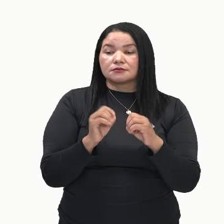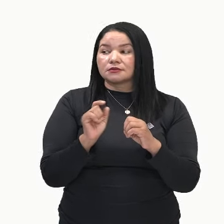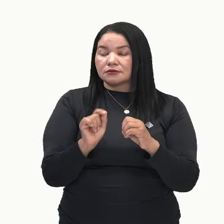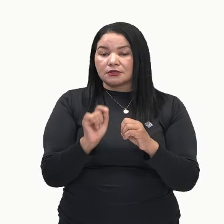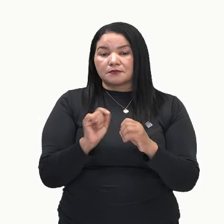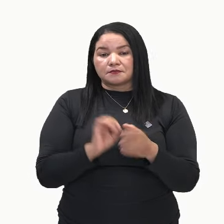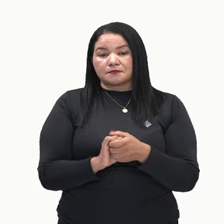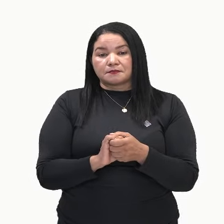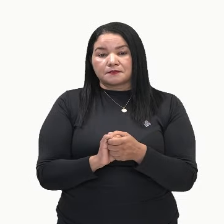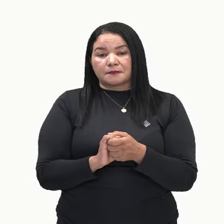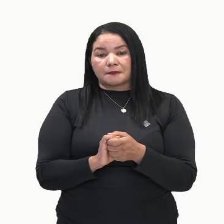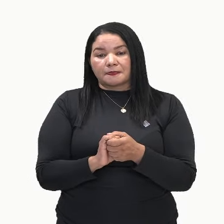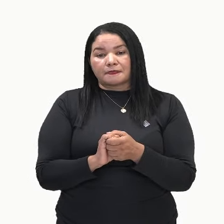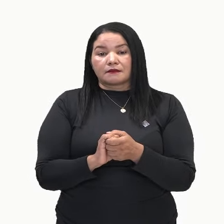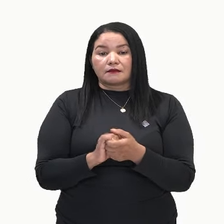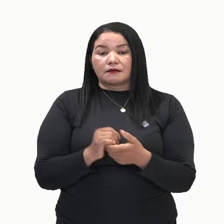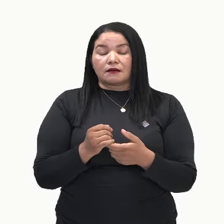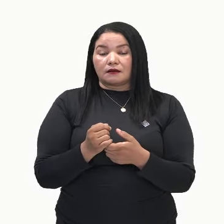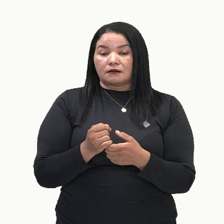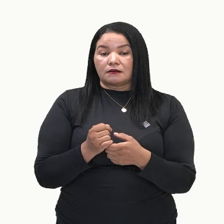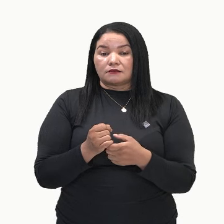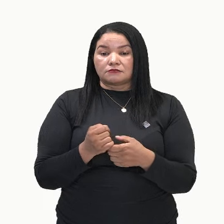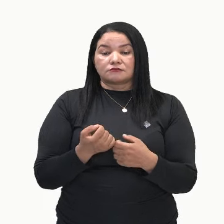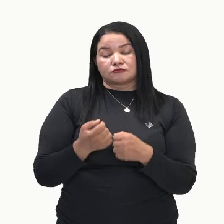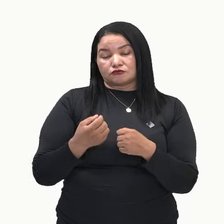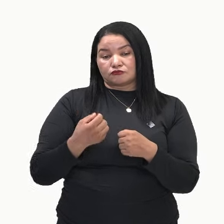de orações é determinado pelo número de verbos.